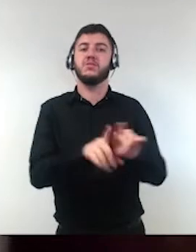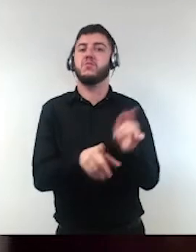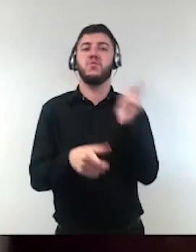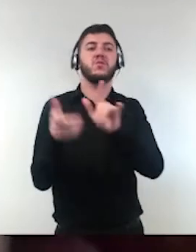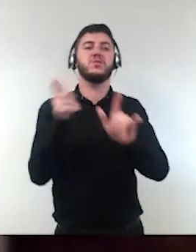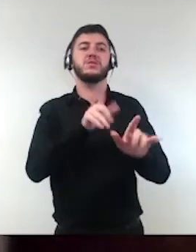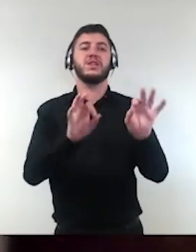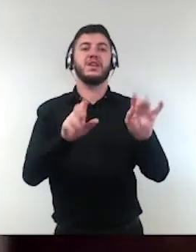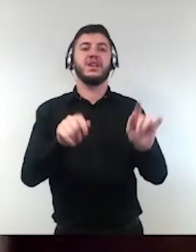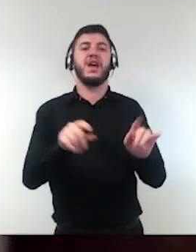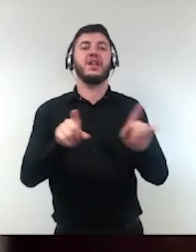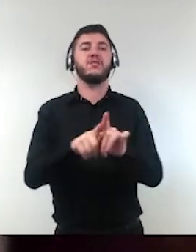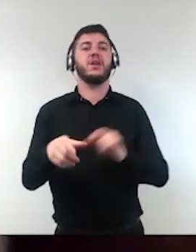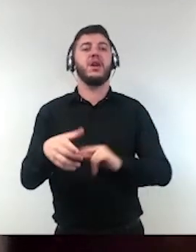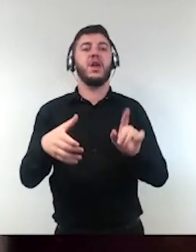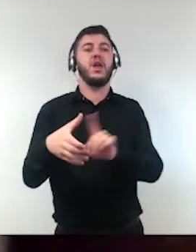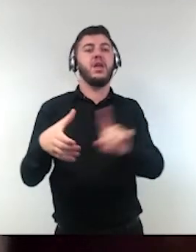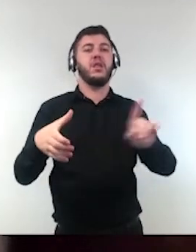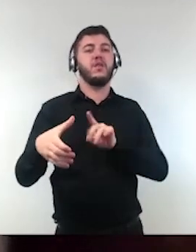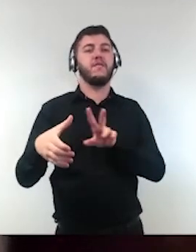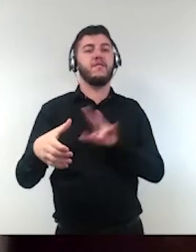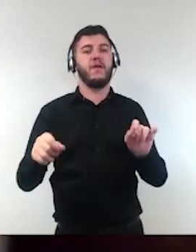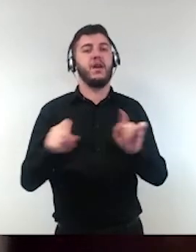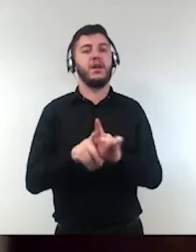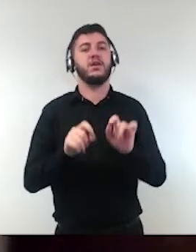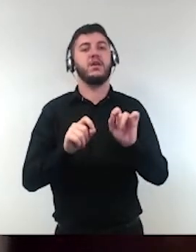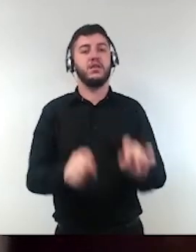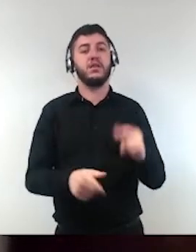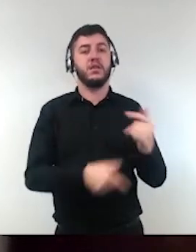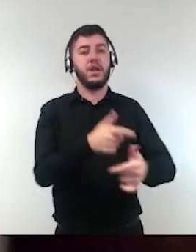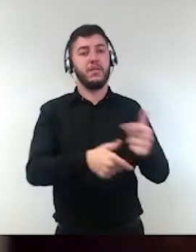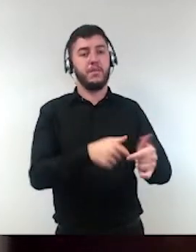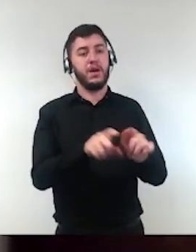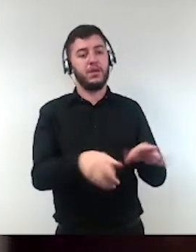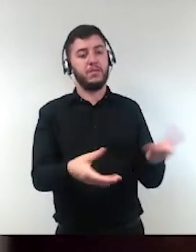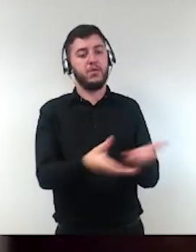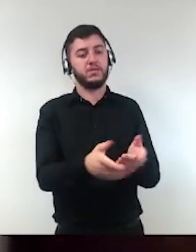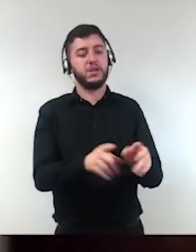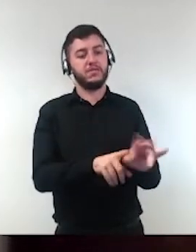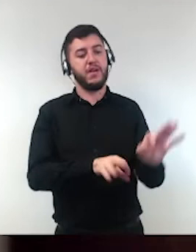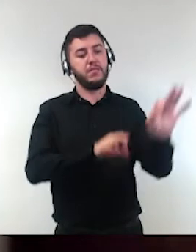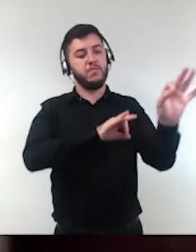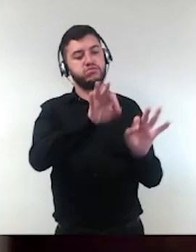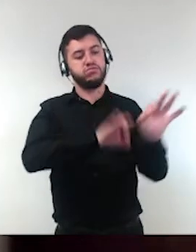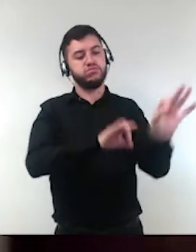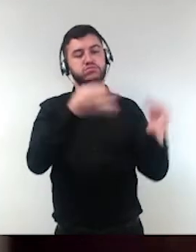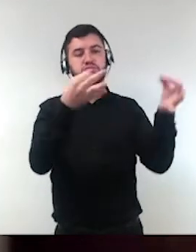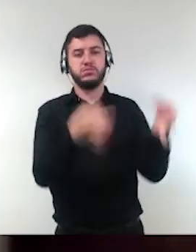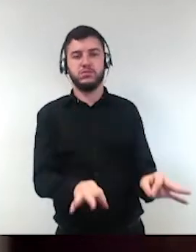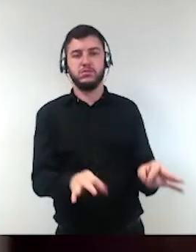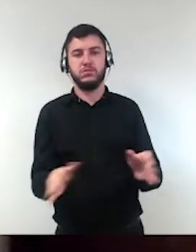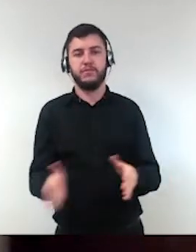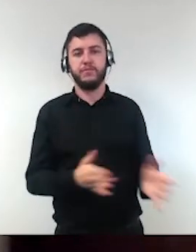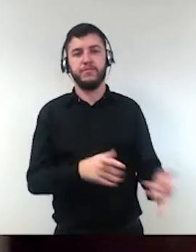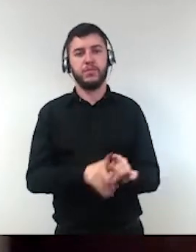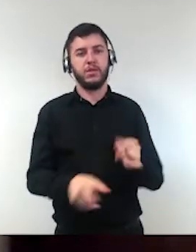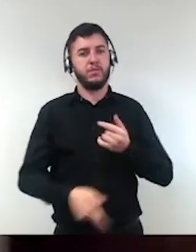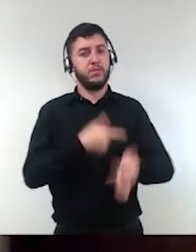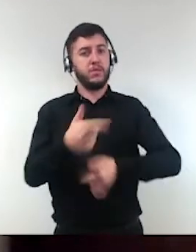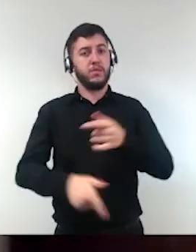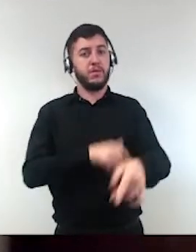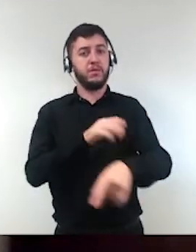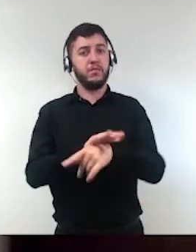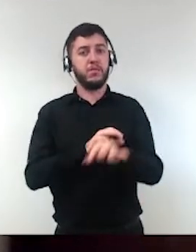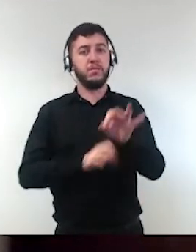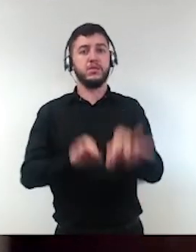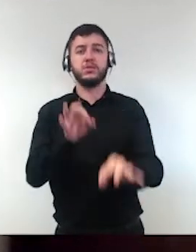social, movimentar de forma adequada todos esses processos. Efetividade da justiça é